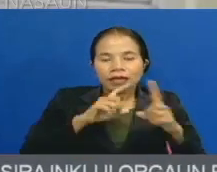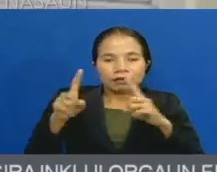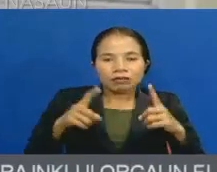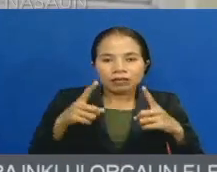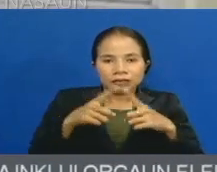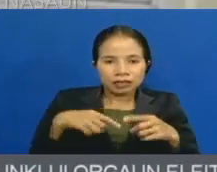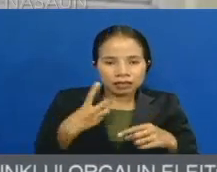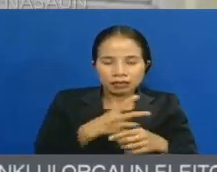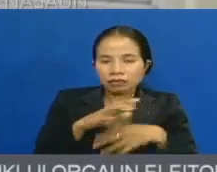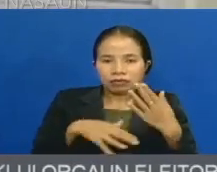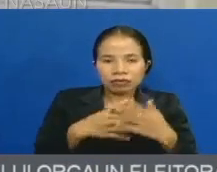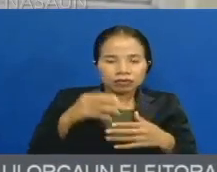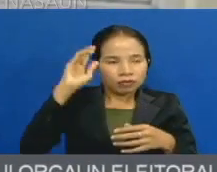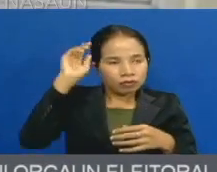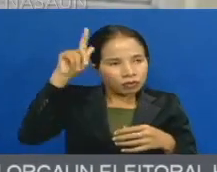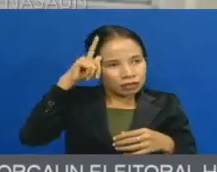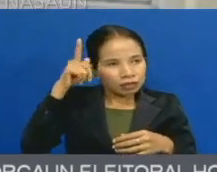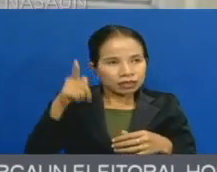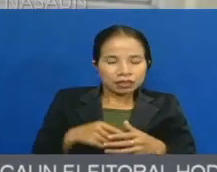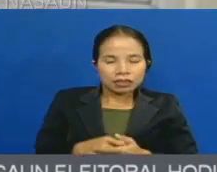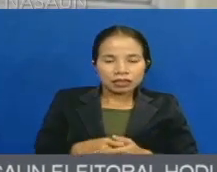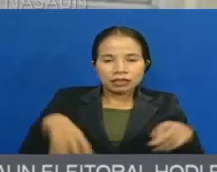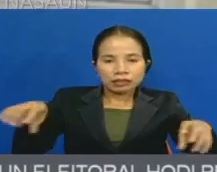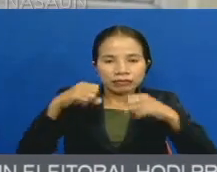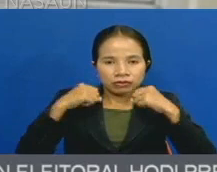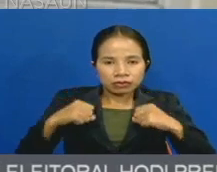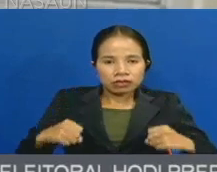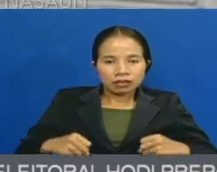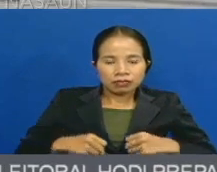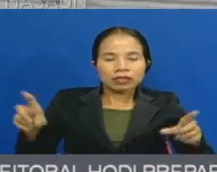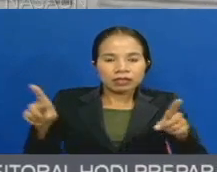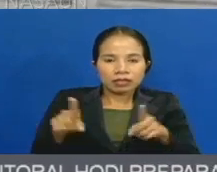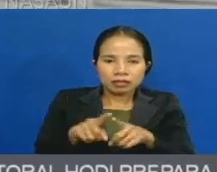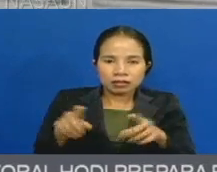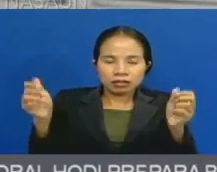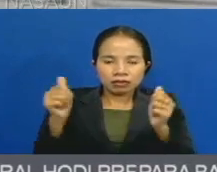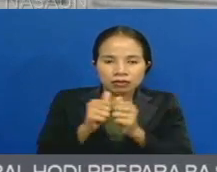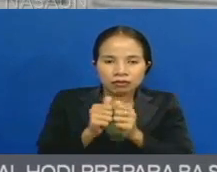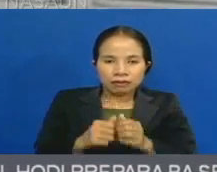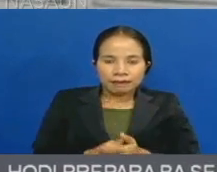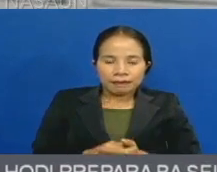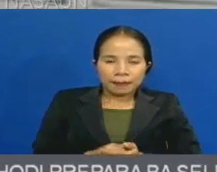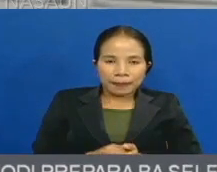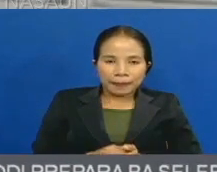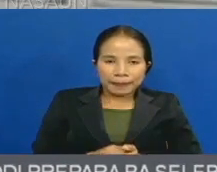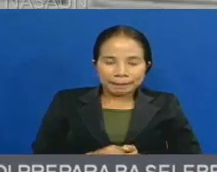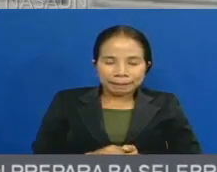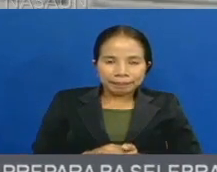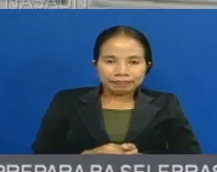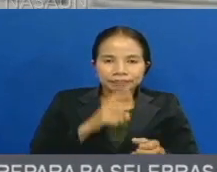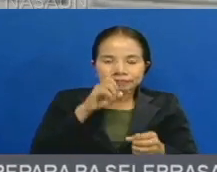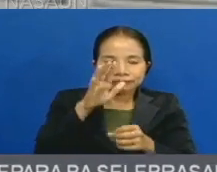kata politika setor saudi relasion na ho hadiah pronti